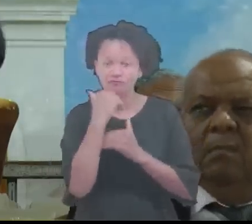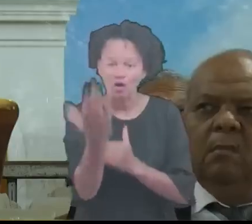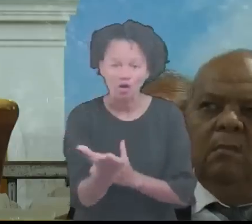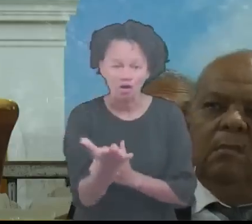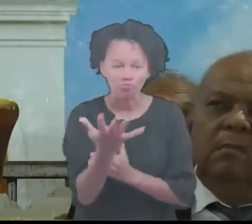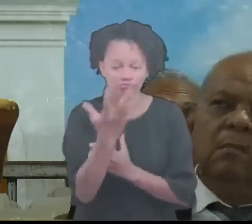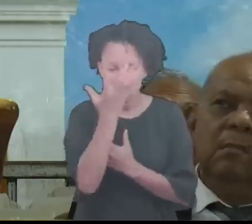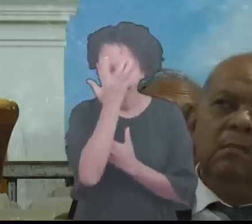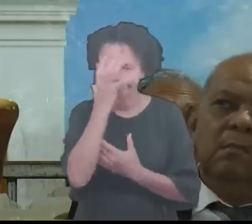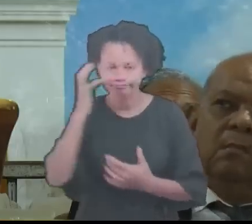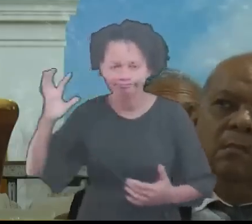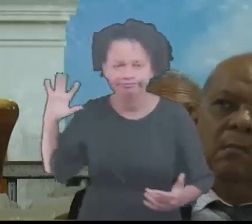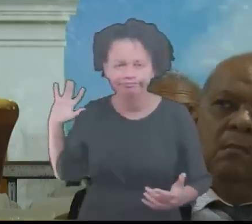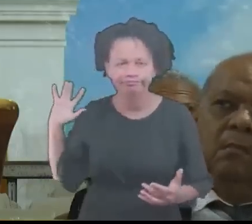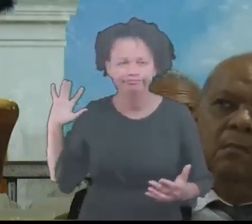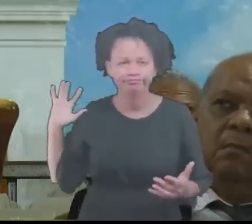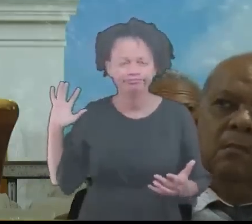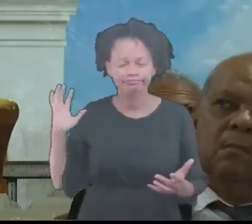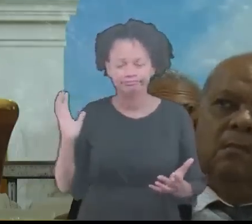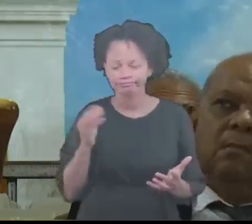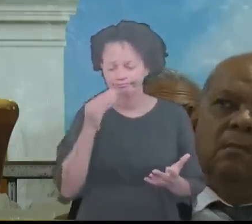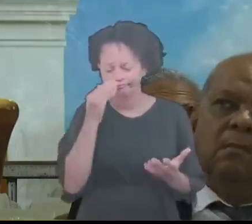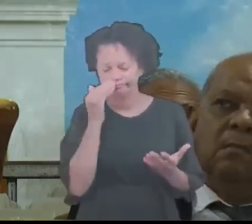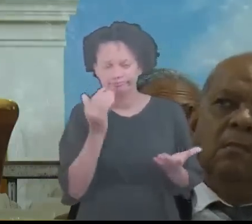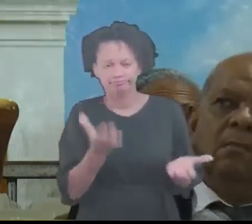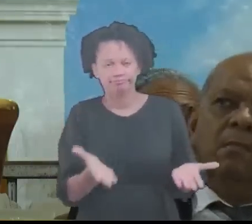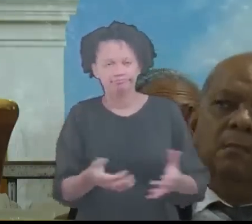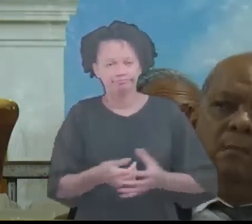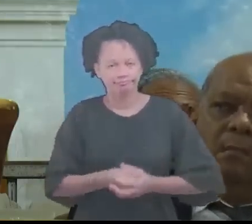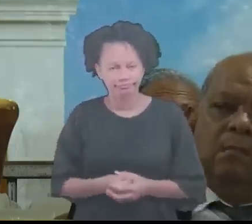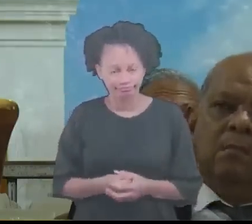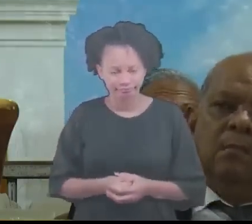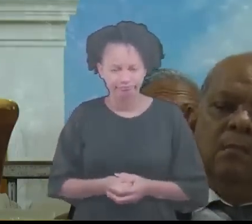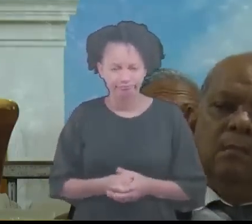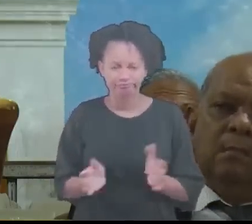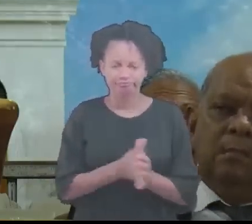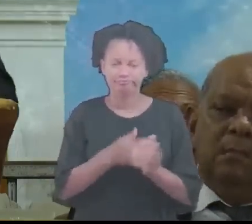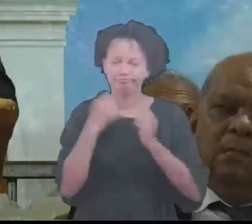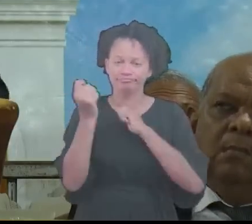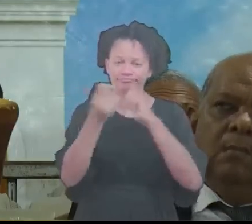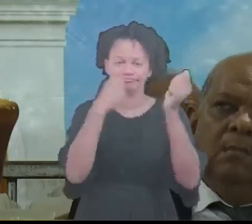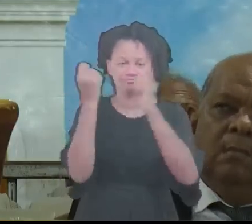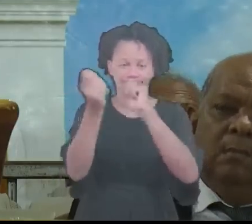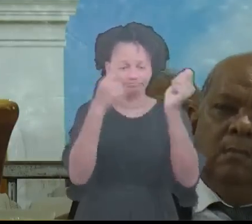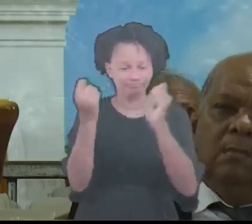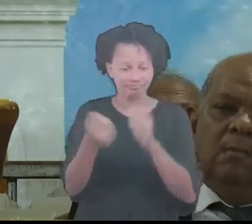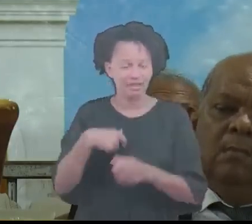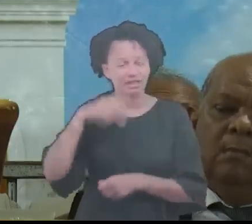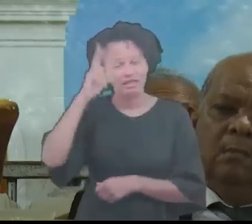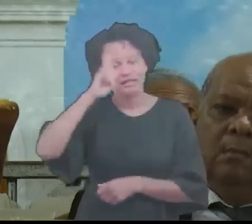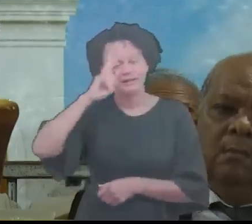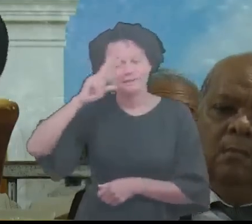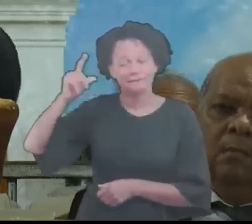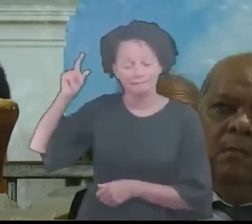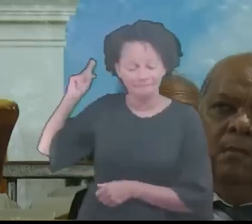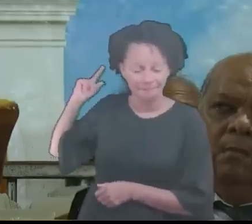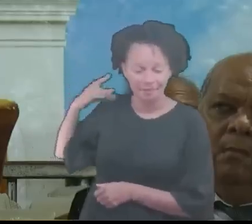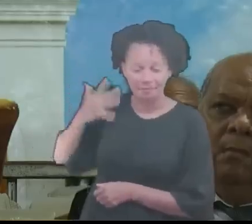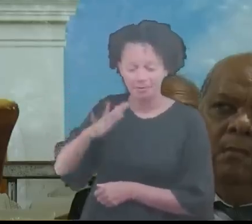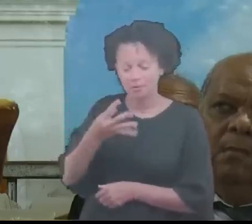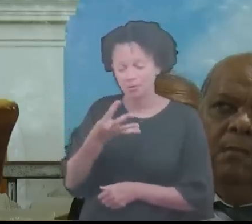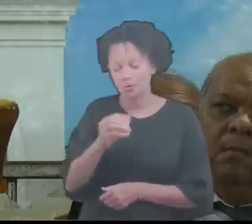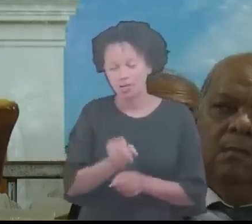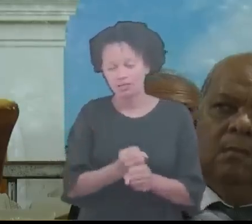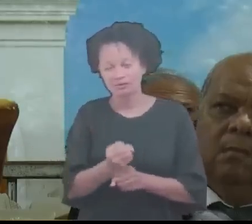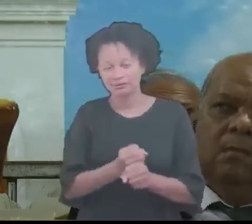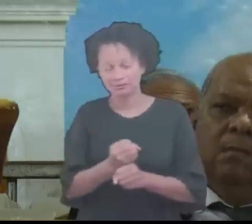para fora, ele joga o saquitel de mirra. Aleluia. Eu me lembro, há mais ou menos 40